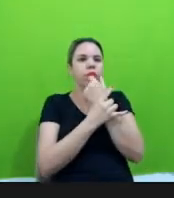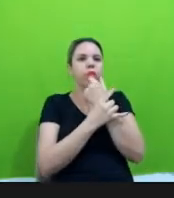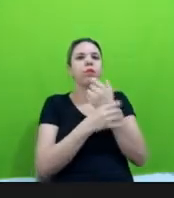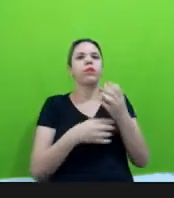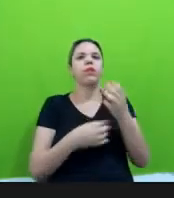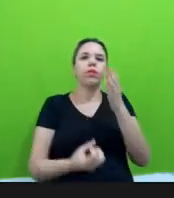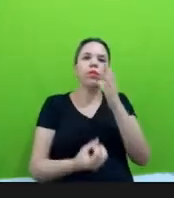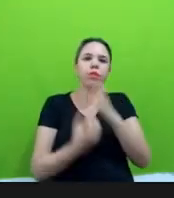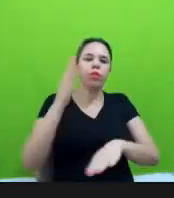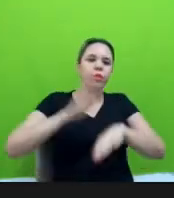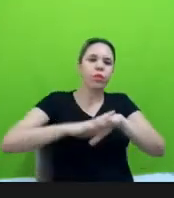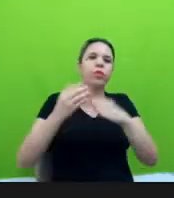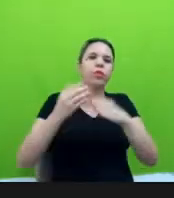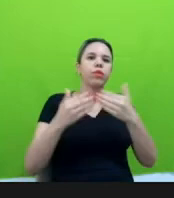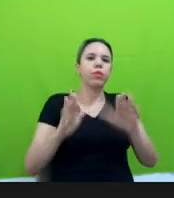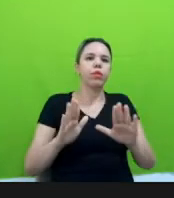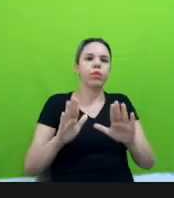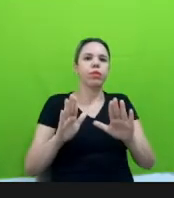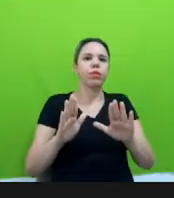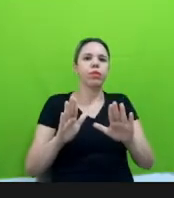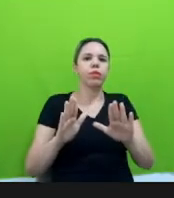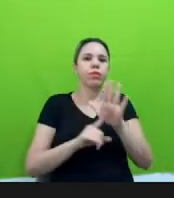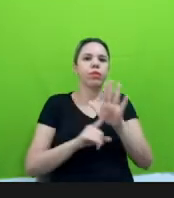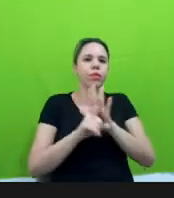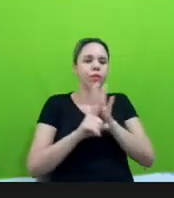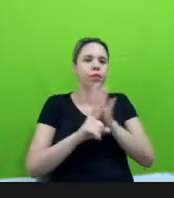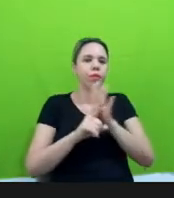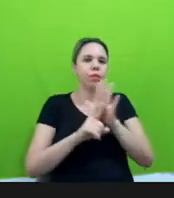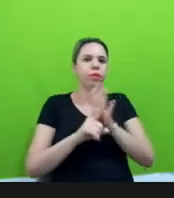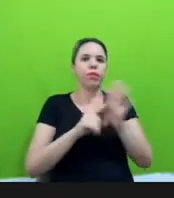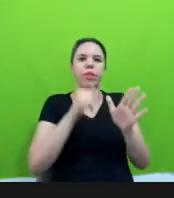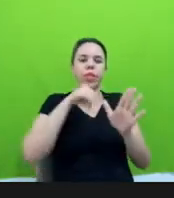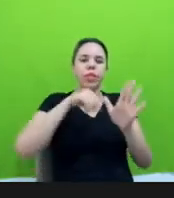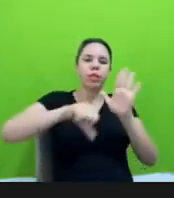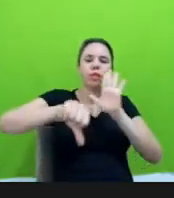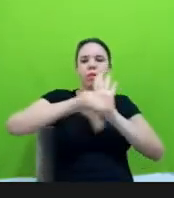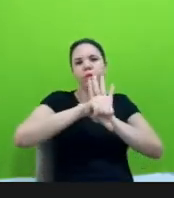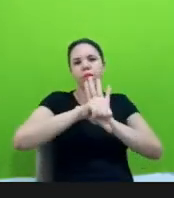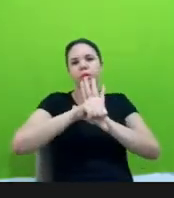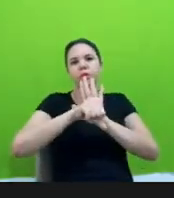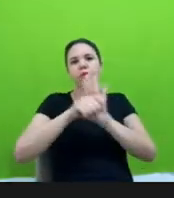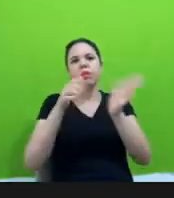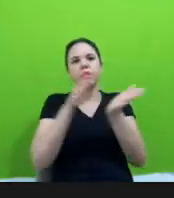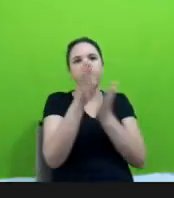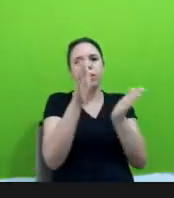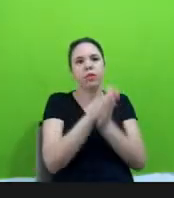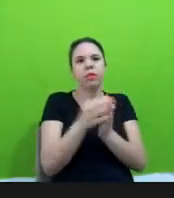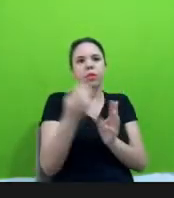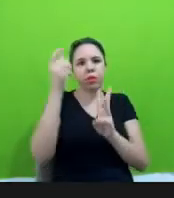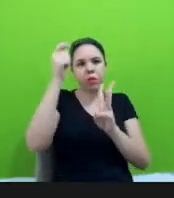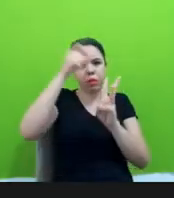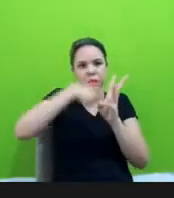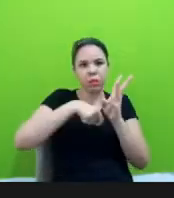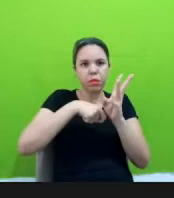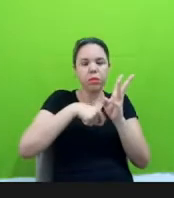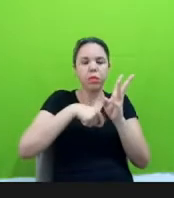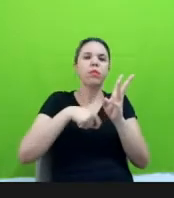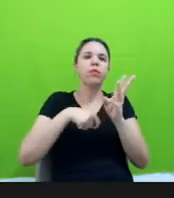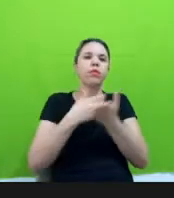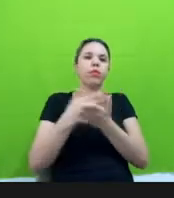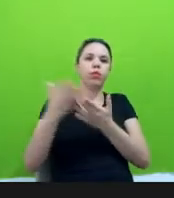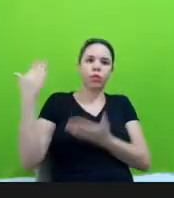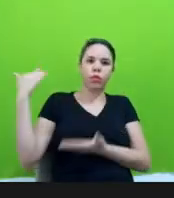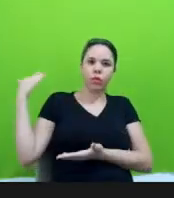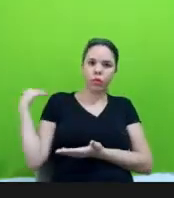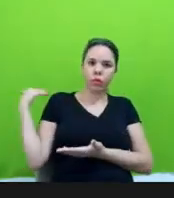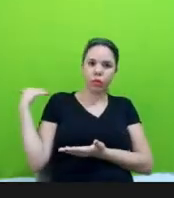em abrir dados, em abrir indicadores criminais, inicialmente publicando a cada 3 meses. Isso começou na época